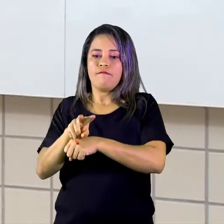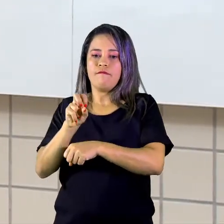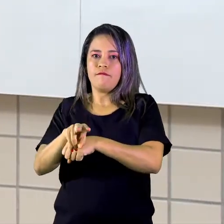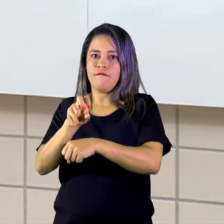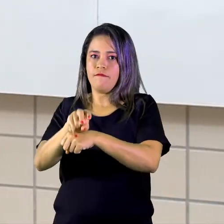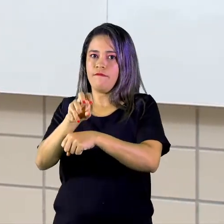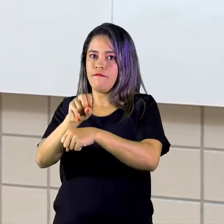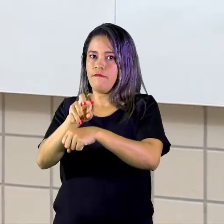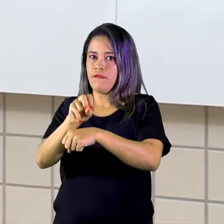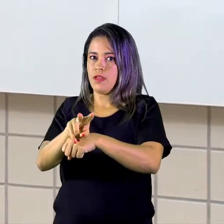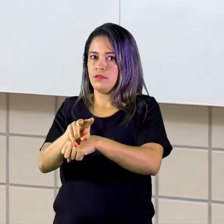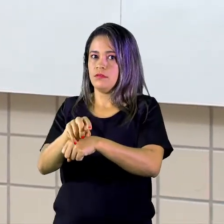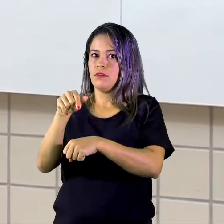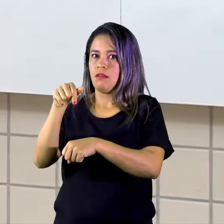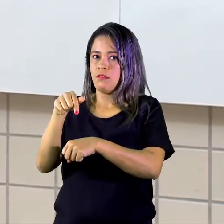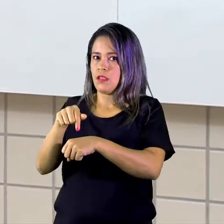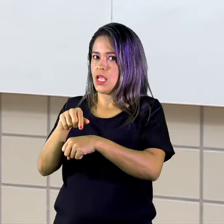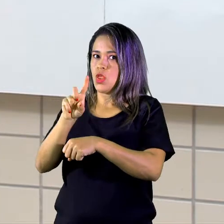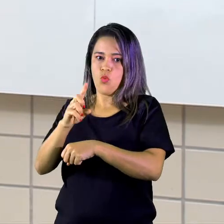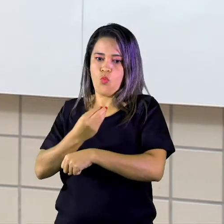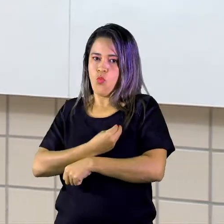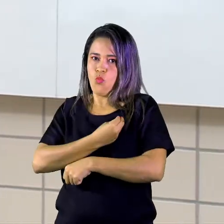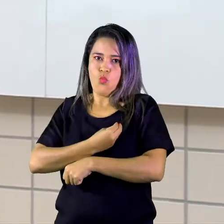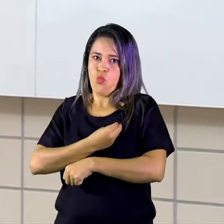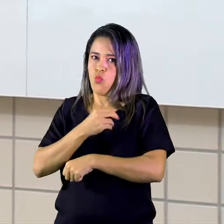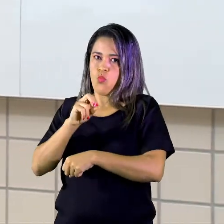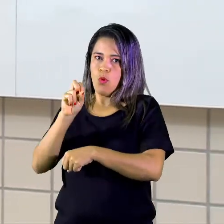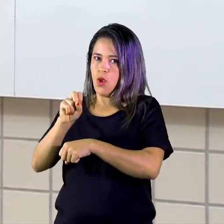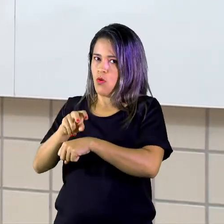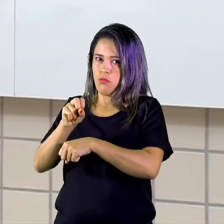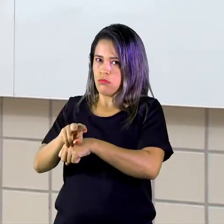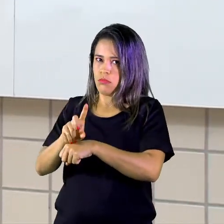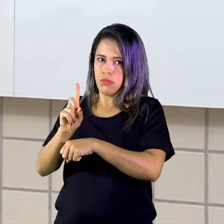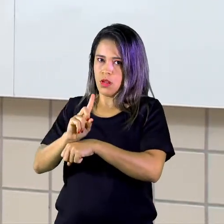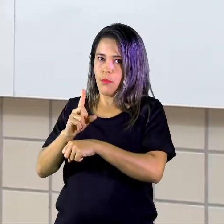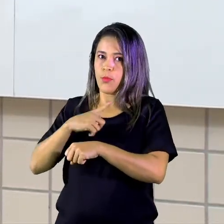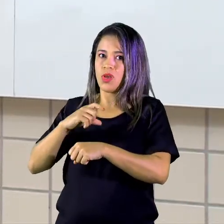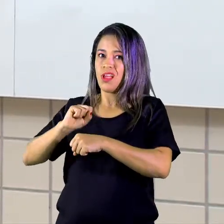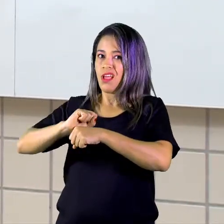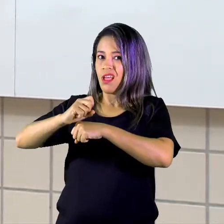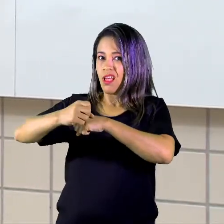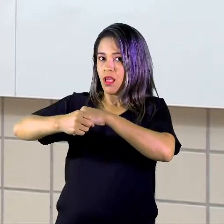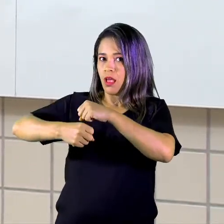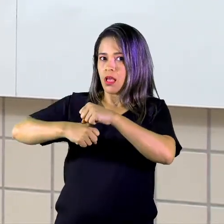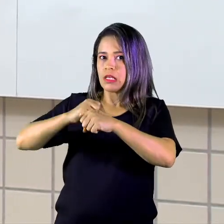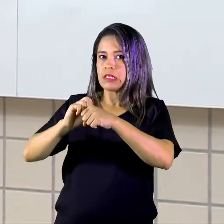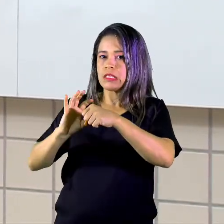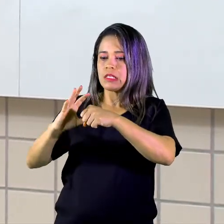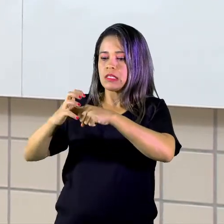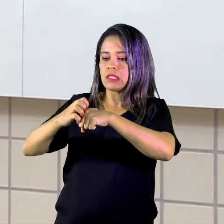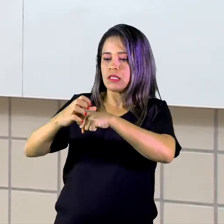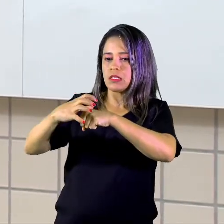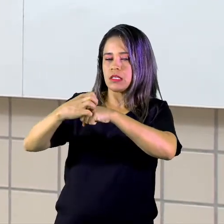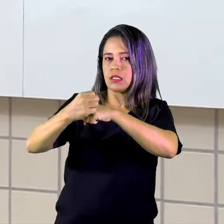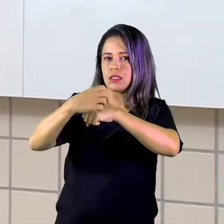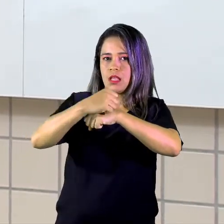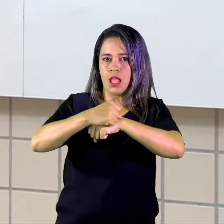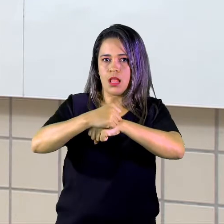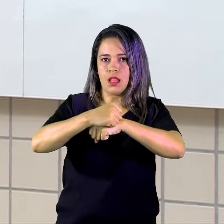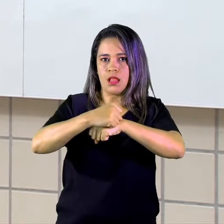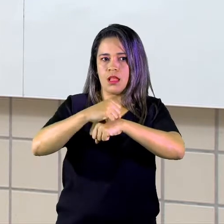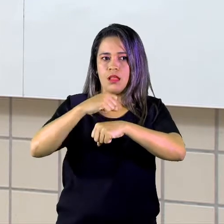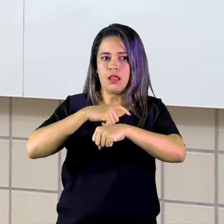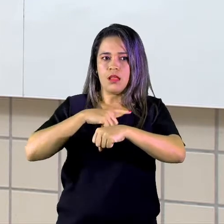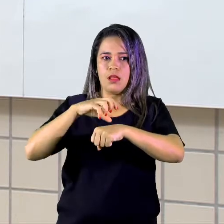são considerados seres vivos, pois eles não têm estrutura celular, mas eles têm material genético e têm capacidade de